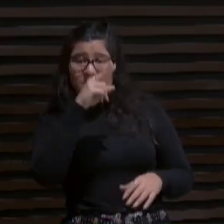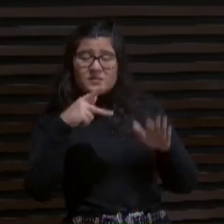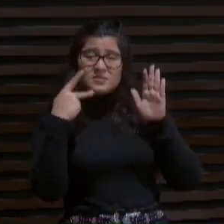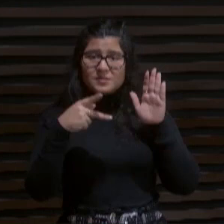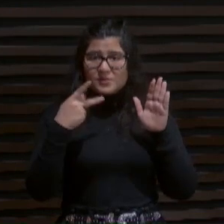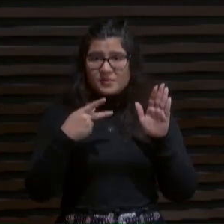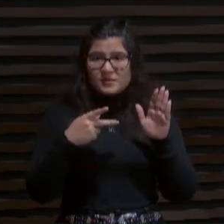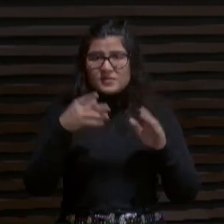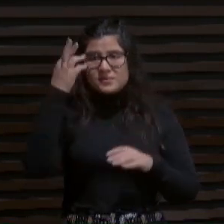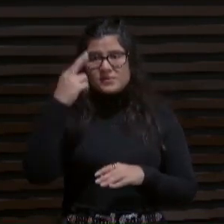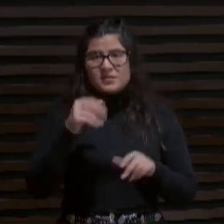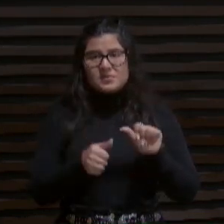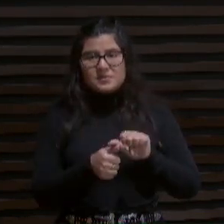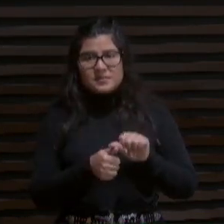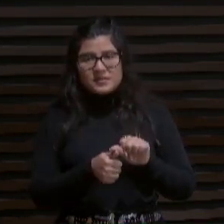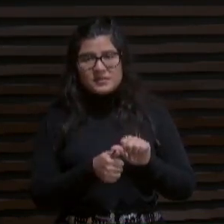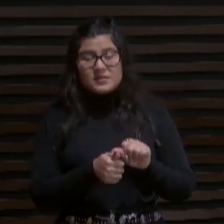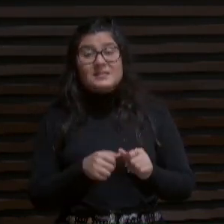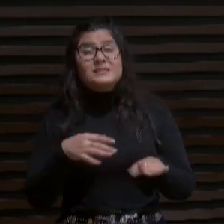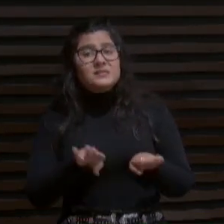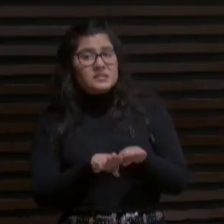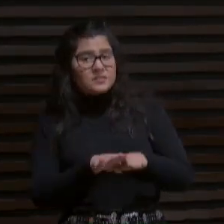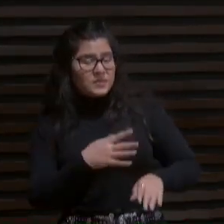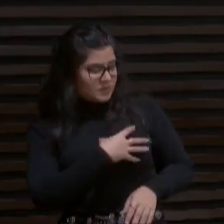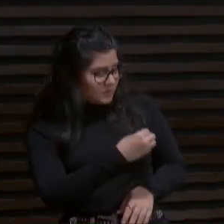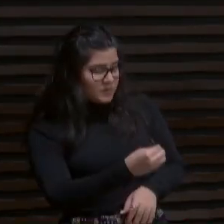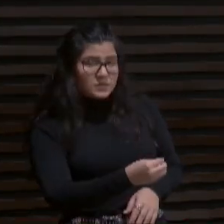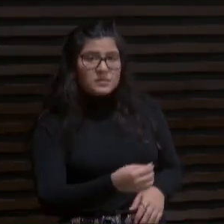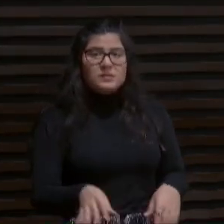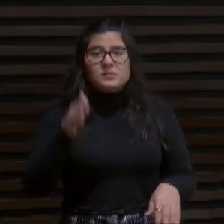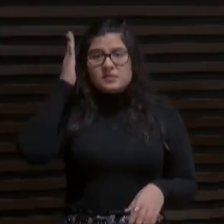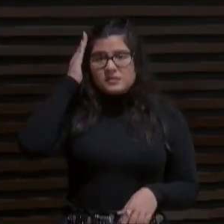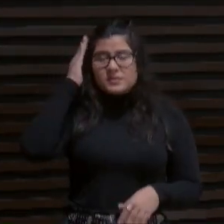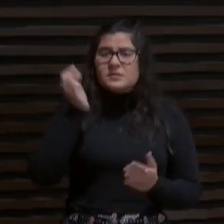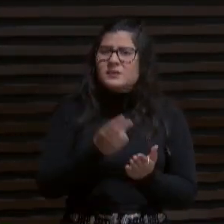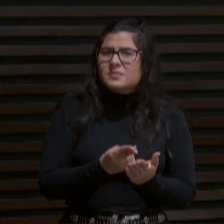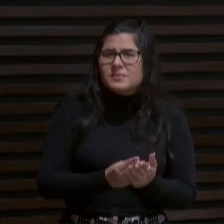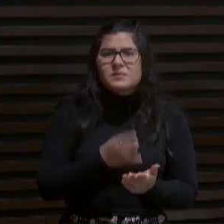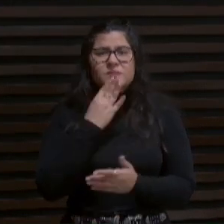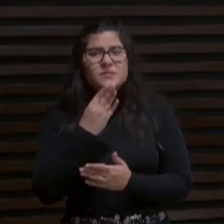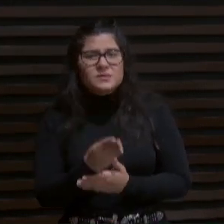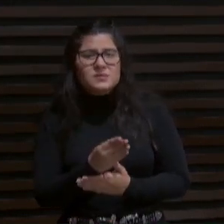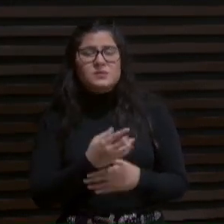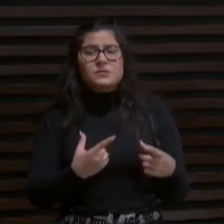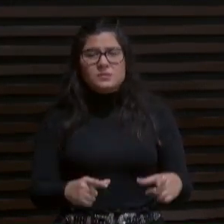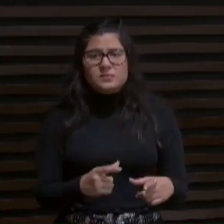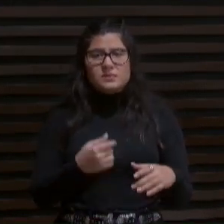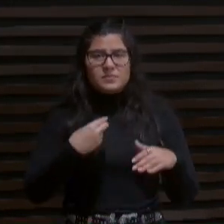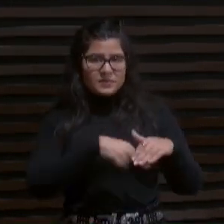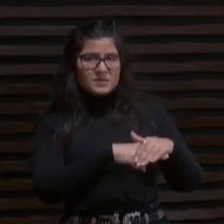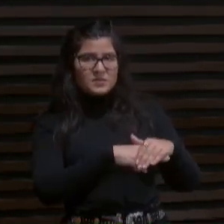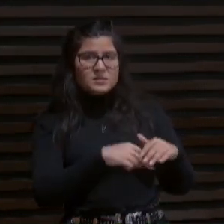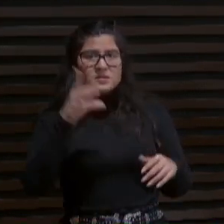ele e à sua descendência. Ele sabia que, embora ele estava pedindo um lugar para enterrar, que